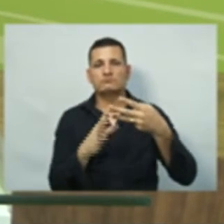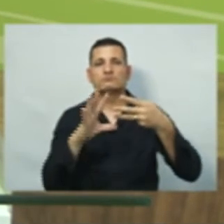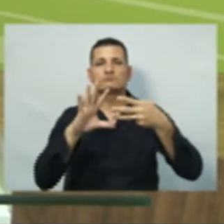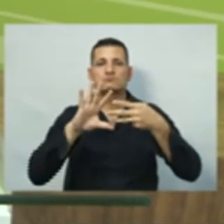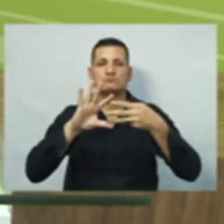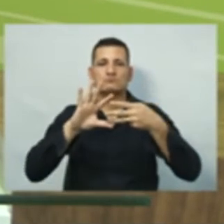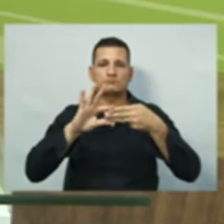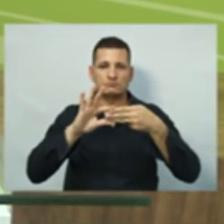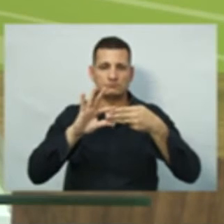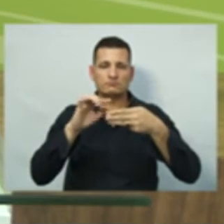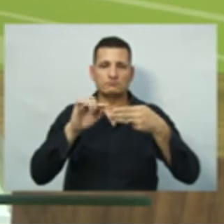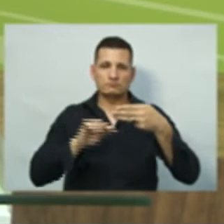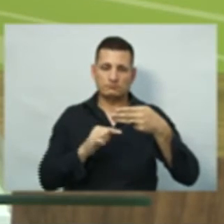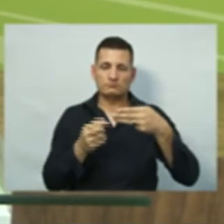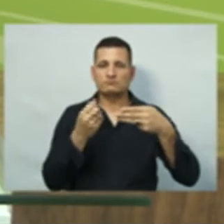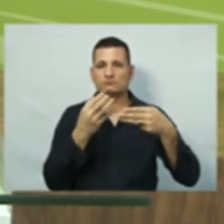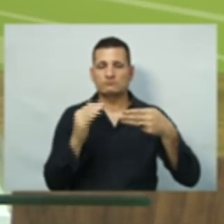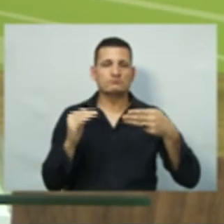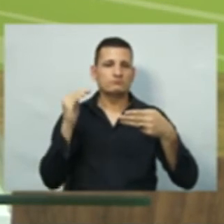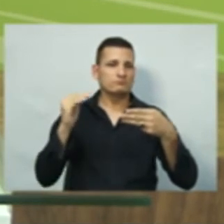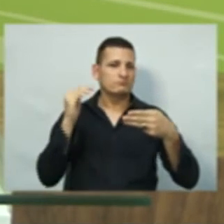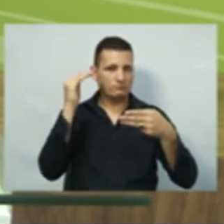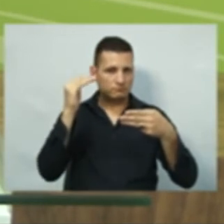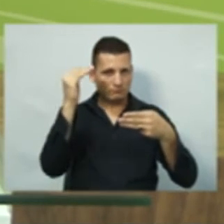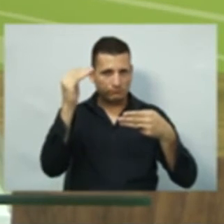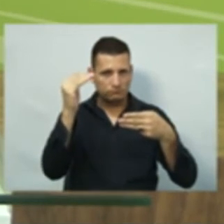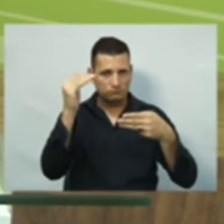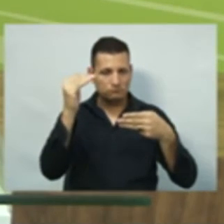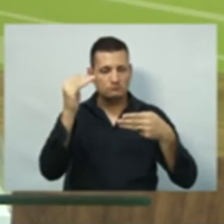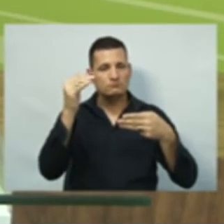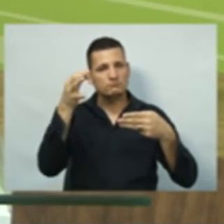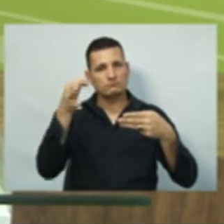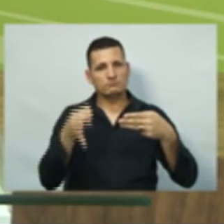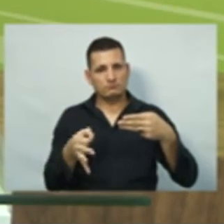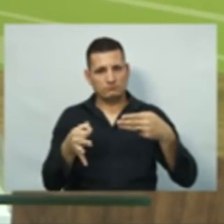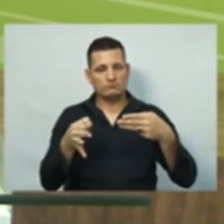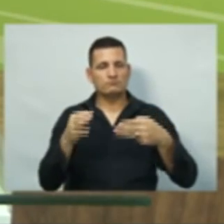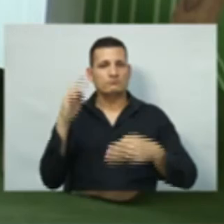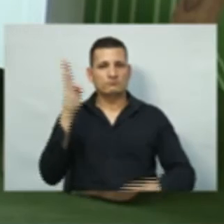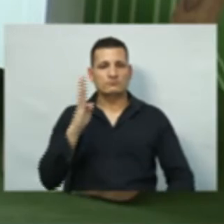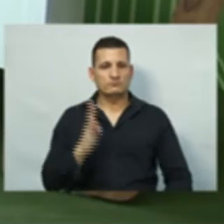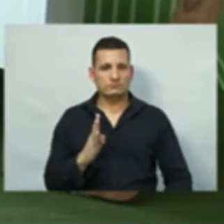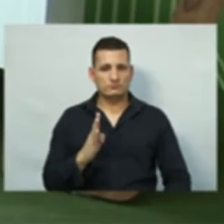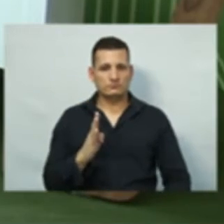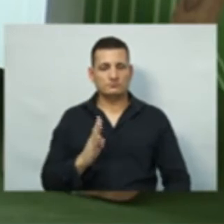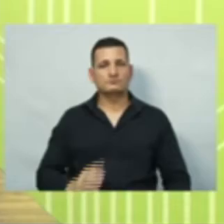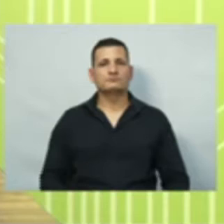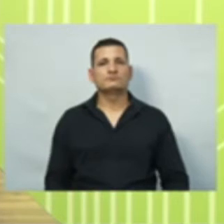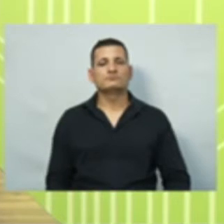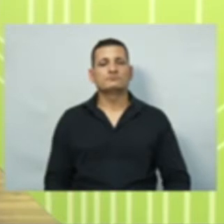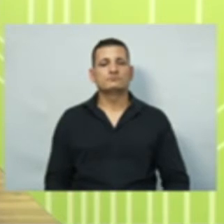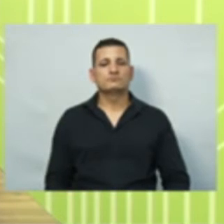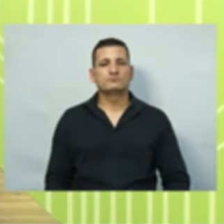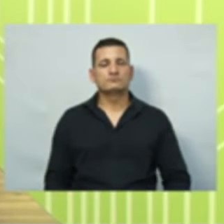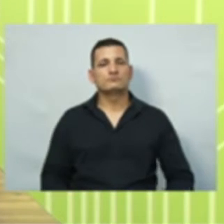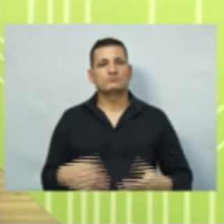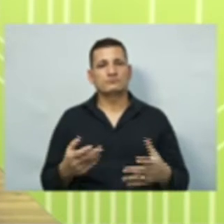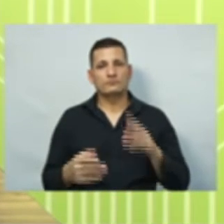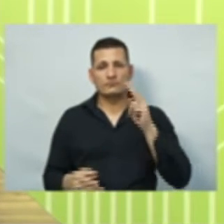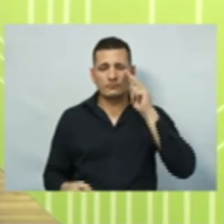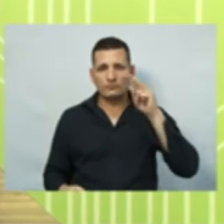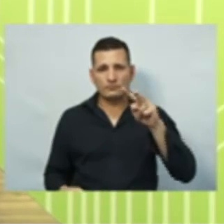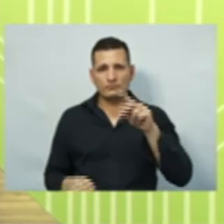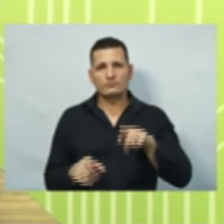que sustentam um bom desenvolvimento ou um desenvolvimento adequado para o país. Ótimo, gente. E a gente viu, então,